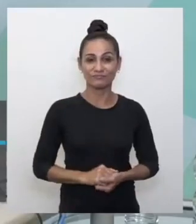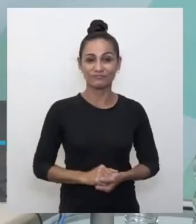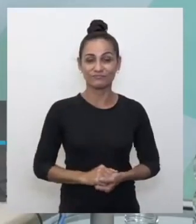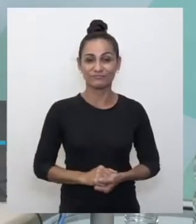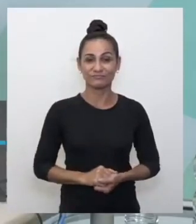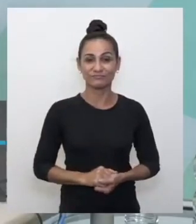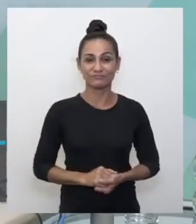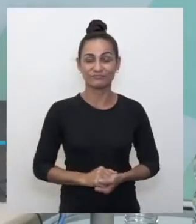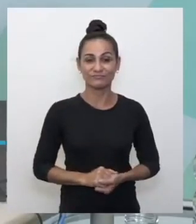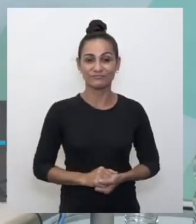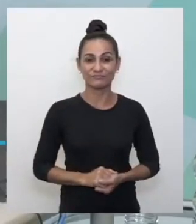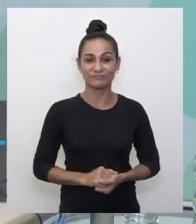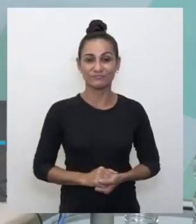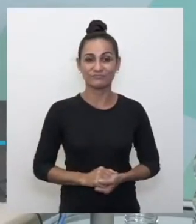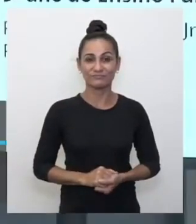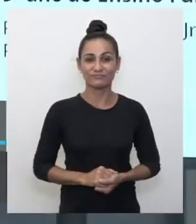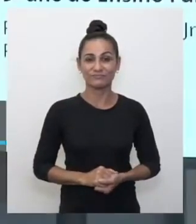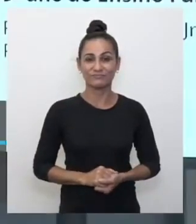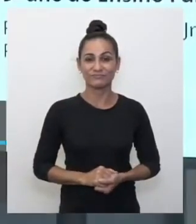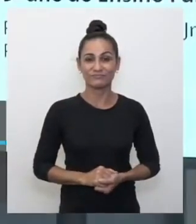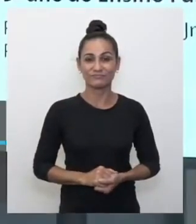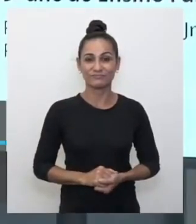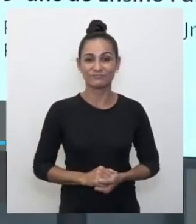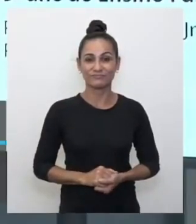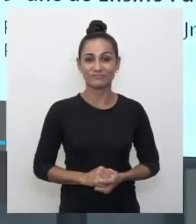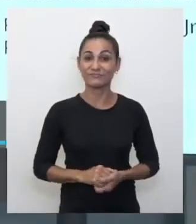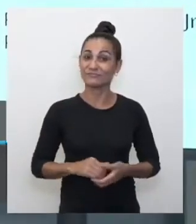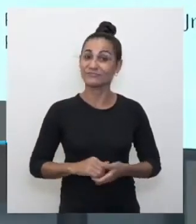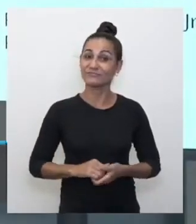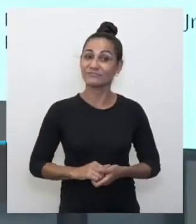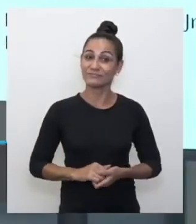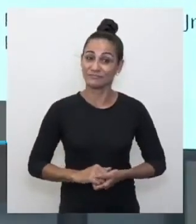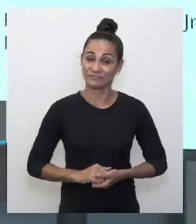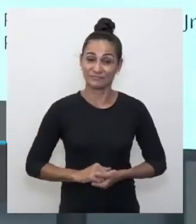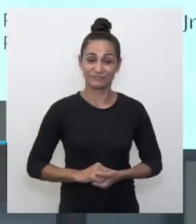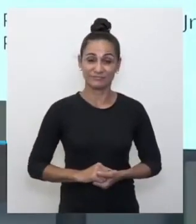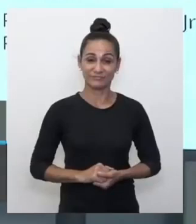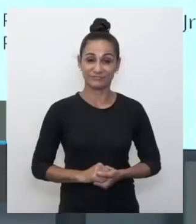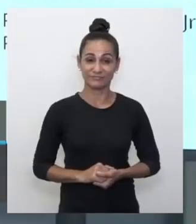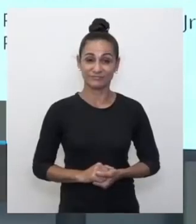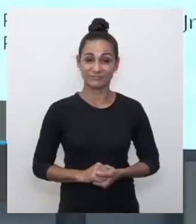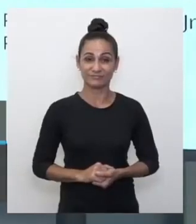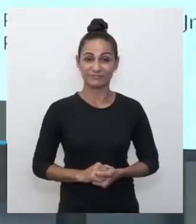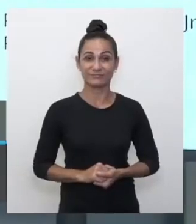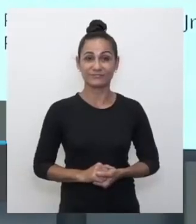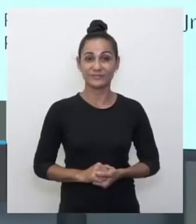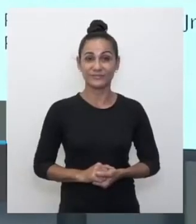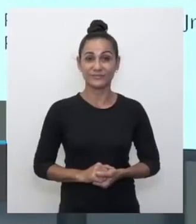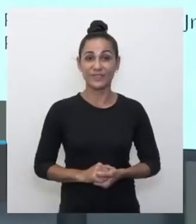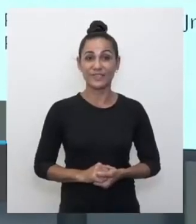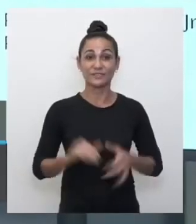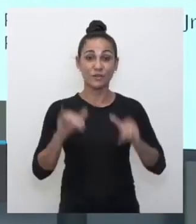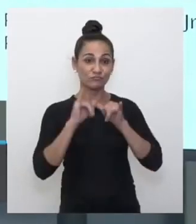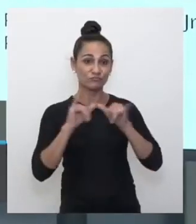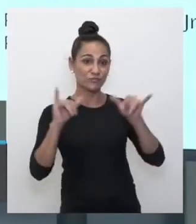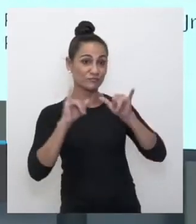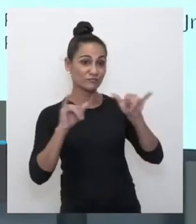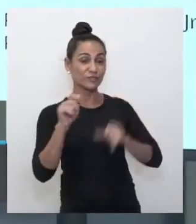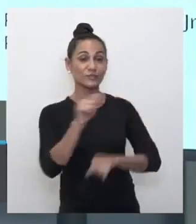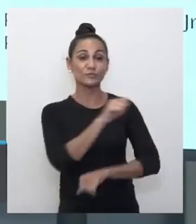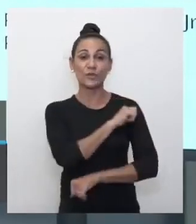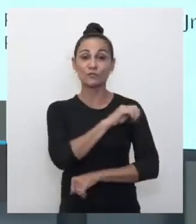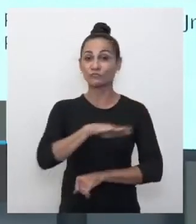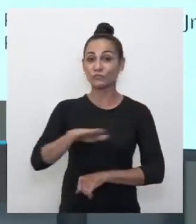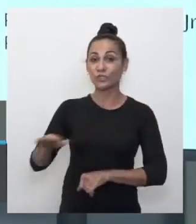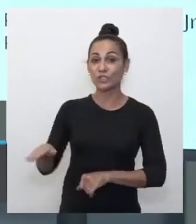here. That's it. So come and work with us. And now a message for the students. Uma mensagem aí para os alunos. A partir